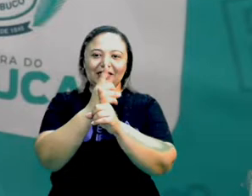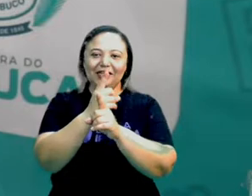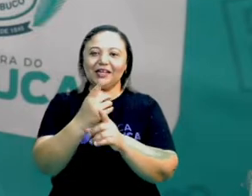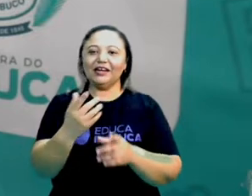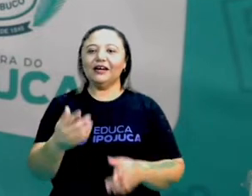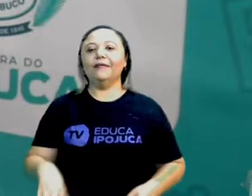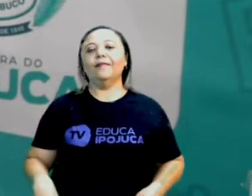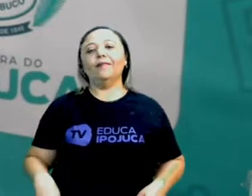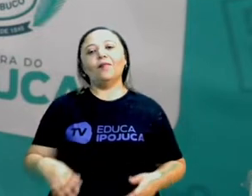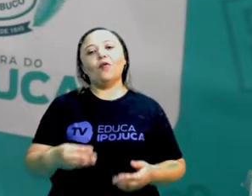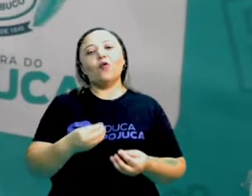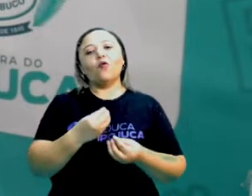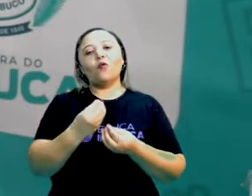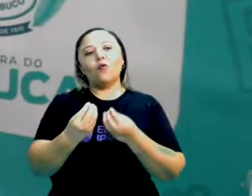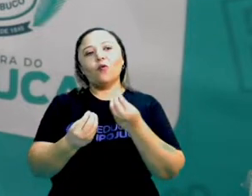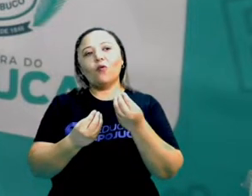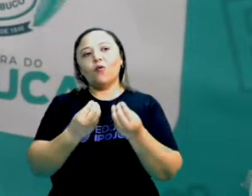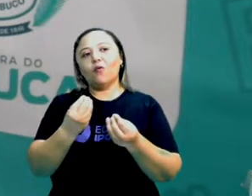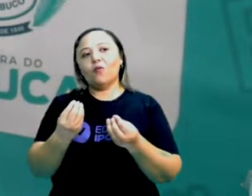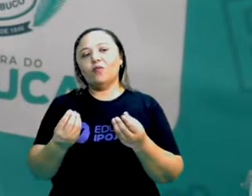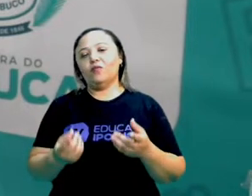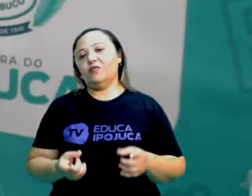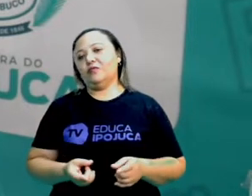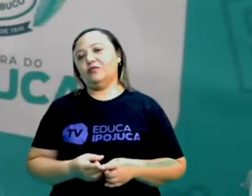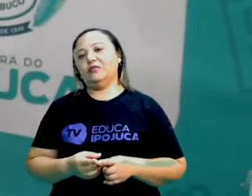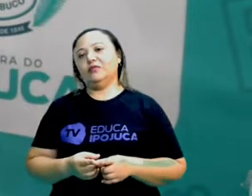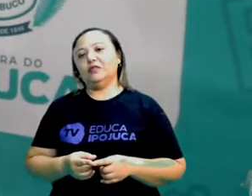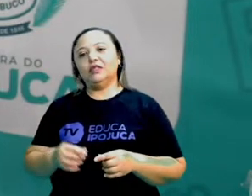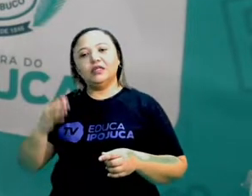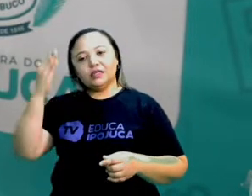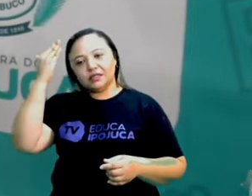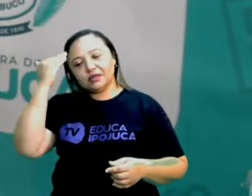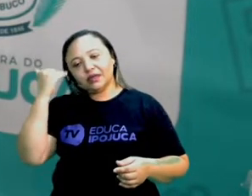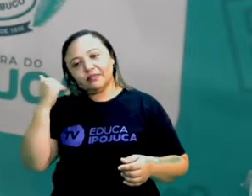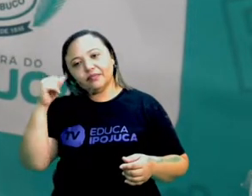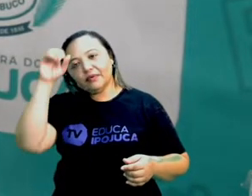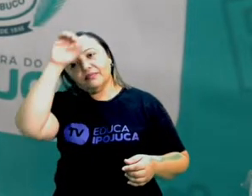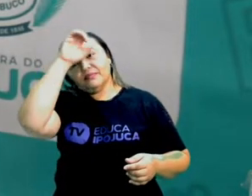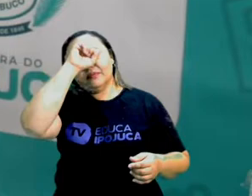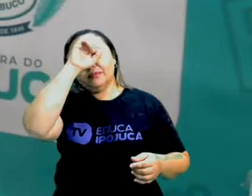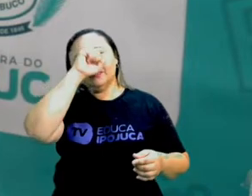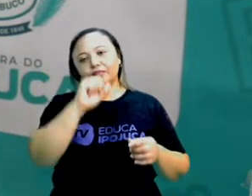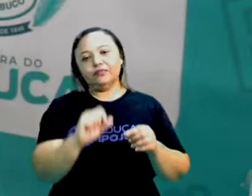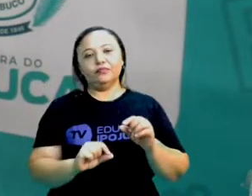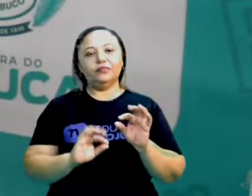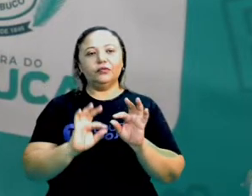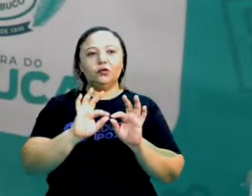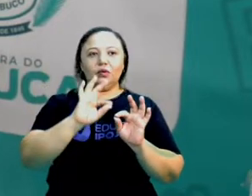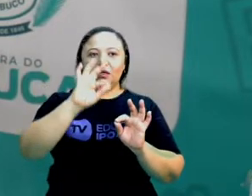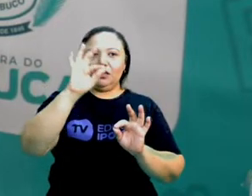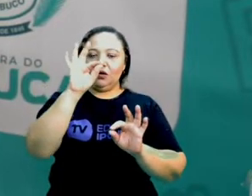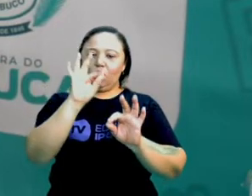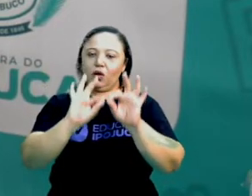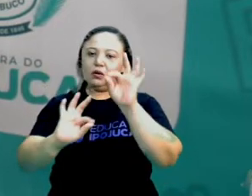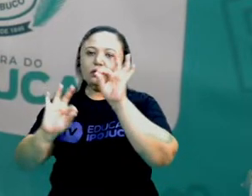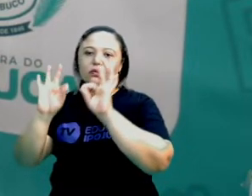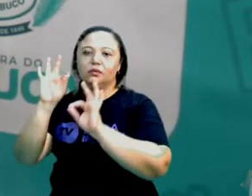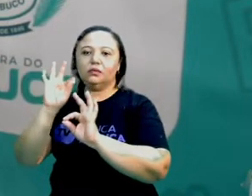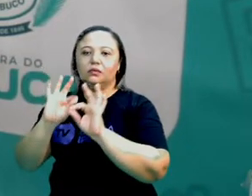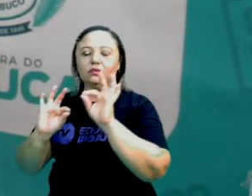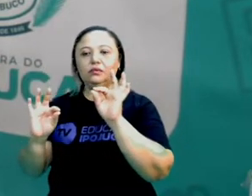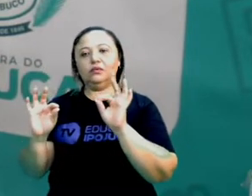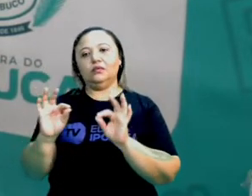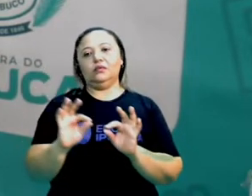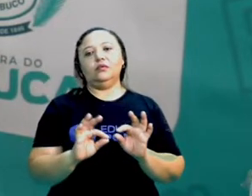como você pode montar um gráfico. Quando seu professor pedir para você fazer uma tabela, você saber